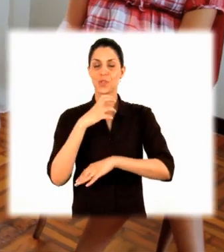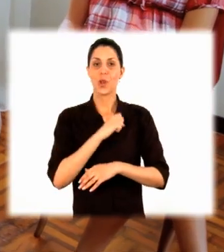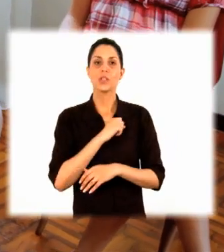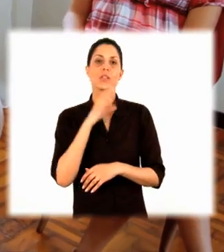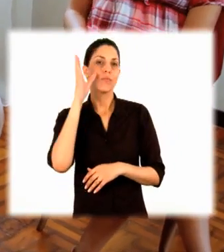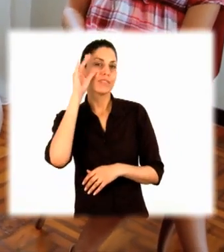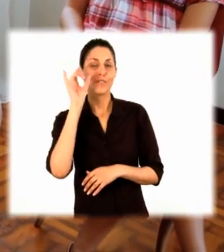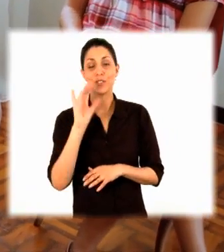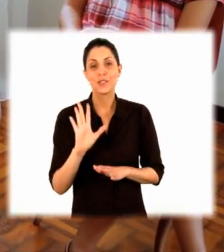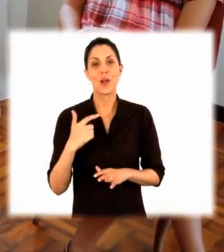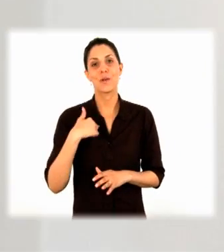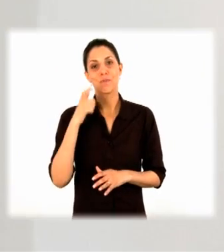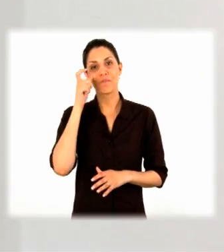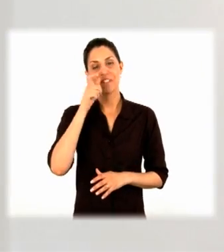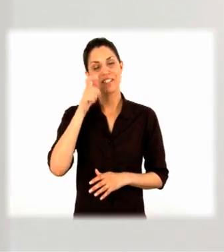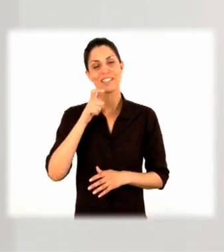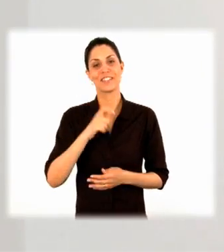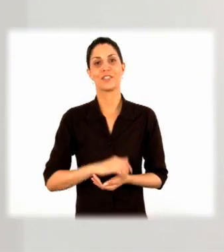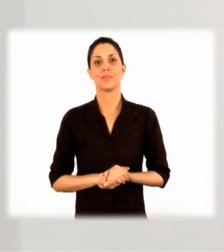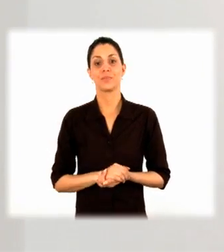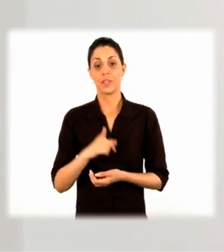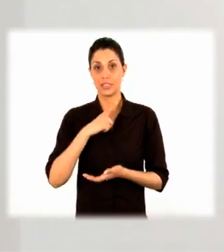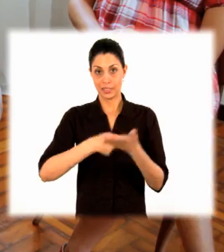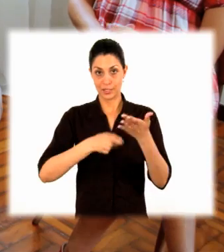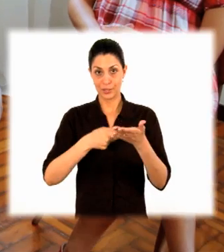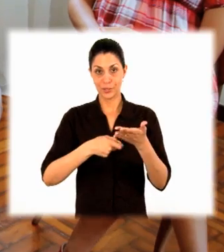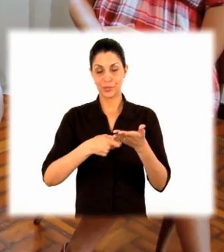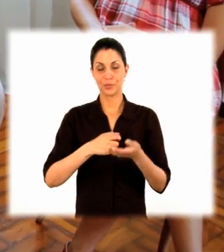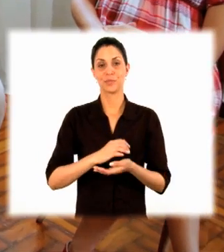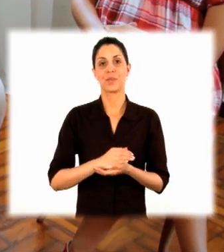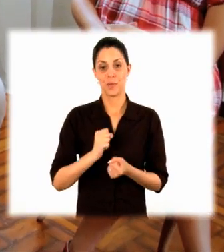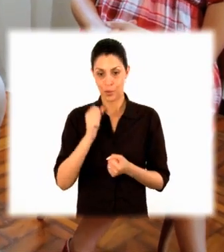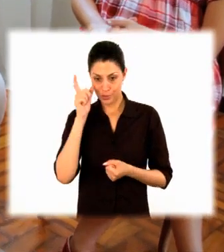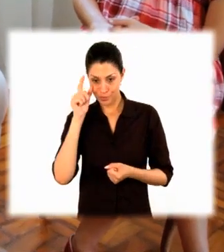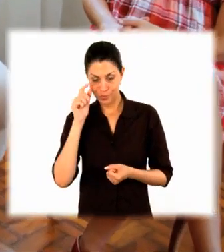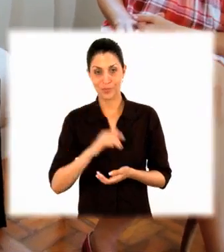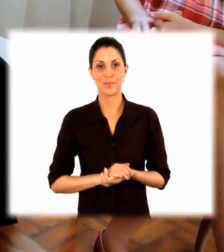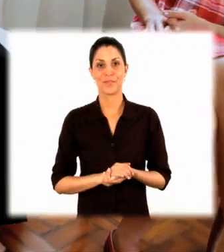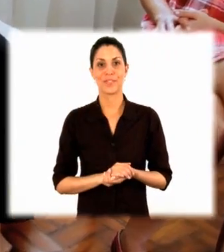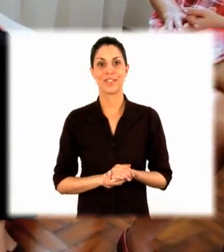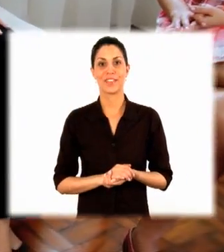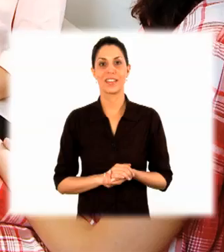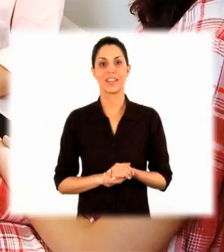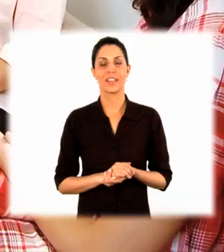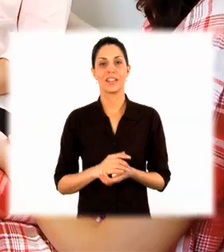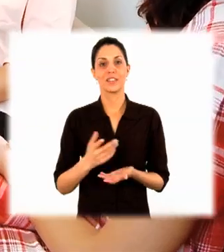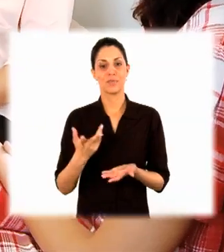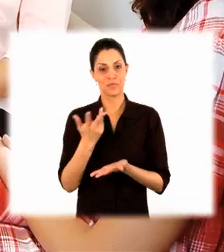Fashion Days. É só observar mesmo, acho muito interessante. Tá com o texto aí? Ah, posso dar uma olhadinha? Você trouxe também